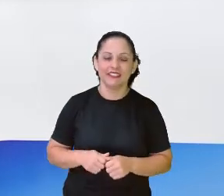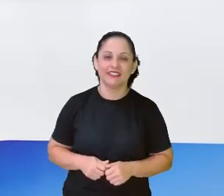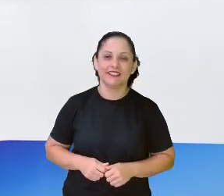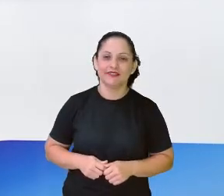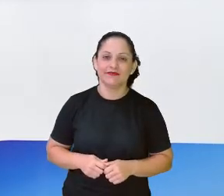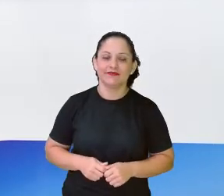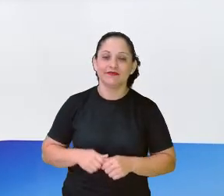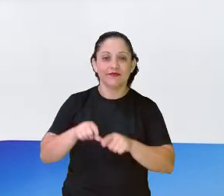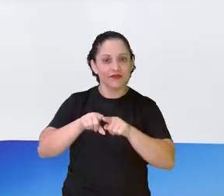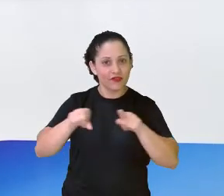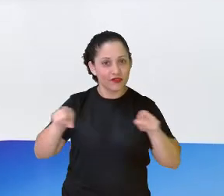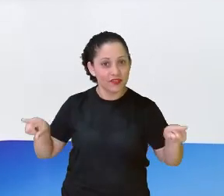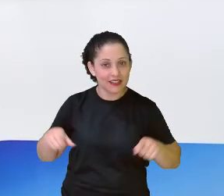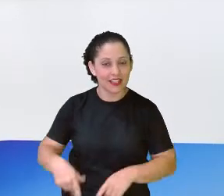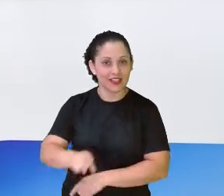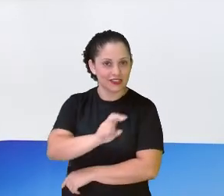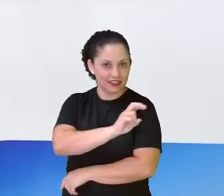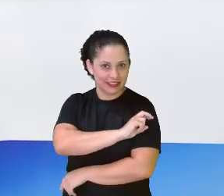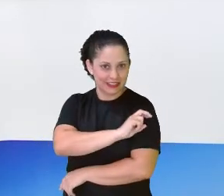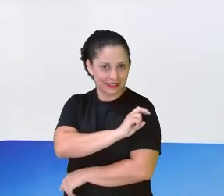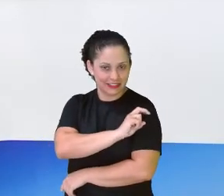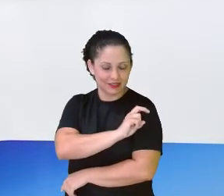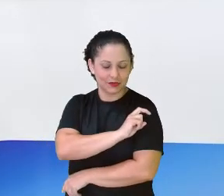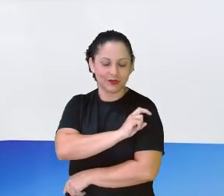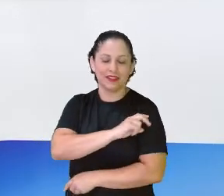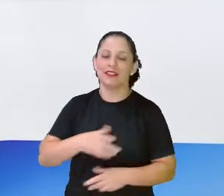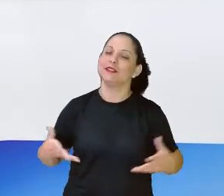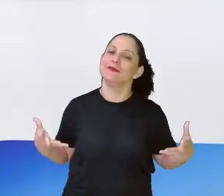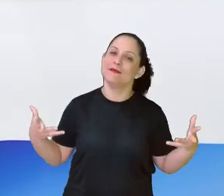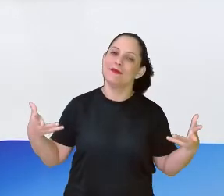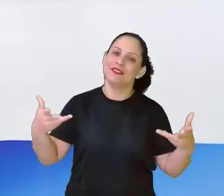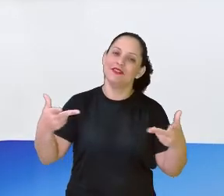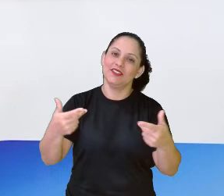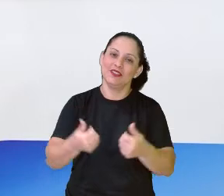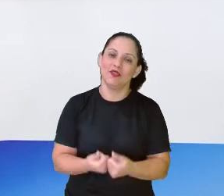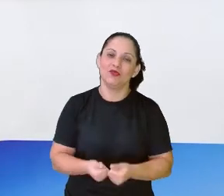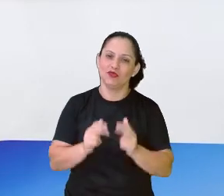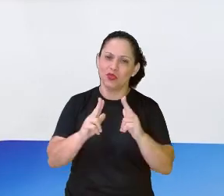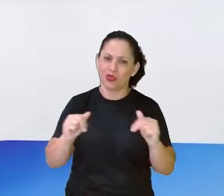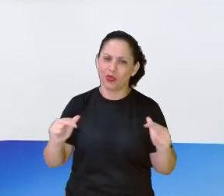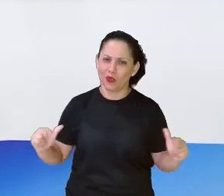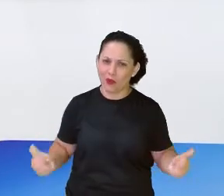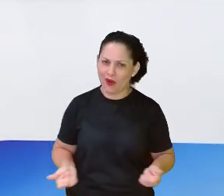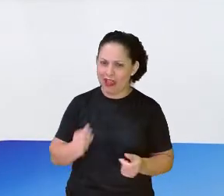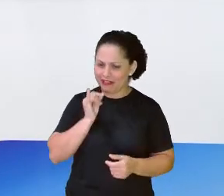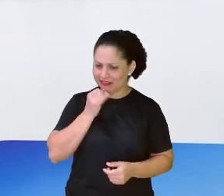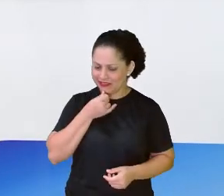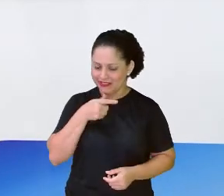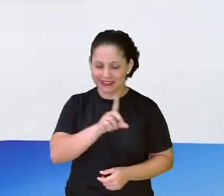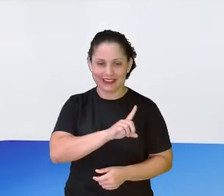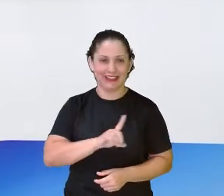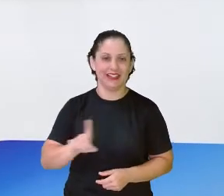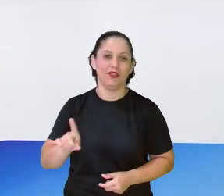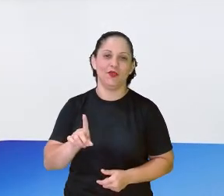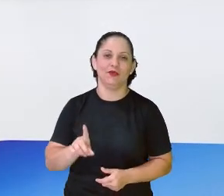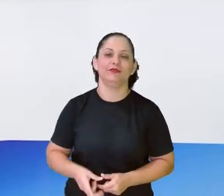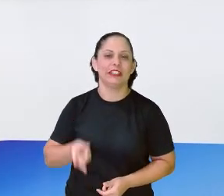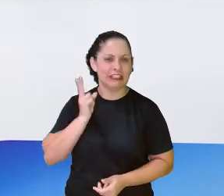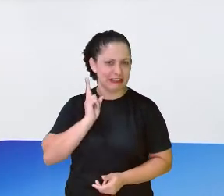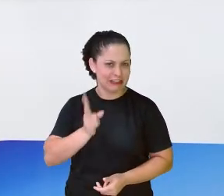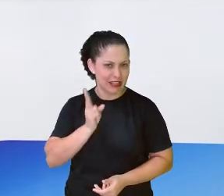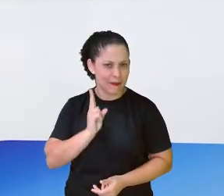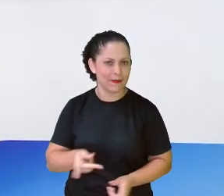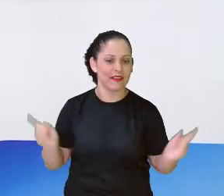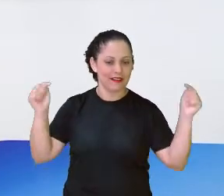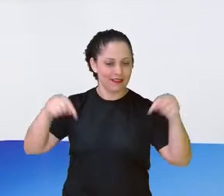Meu quinto ano, né? Meus quintos anos são maravilhosos, nunca me decepcionam e nunca me